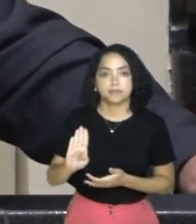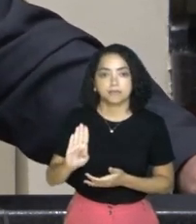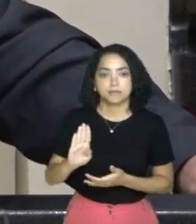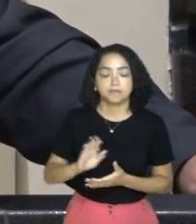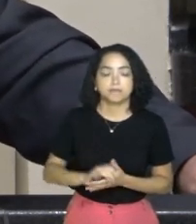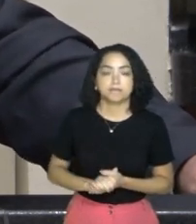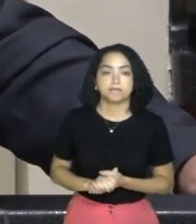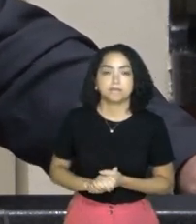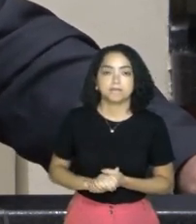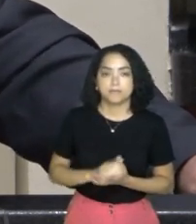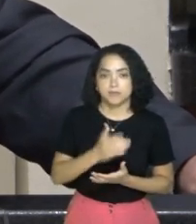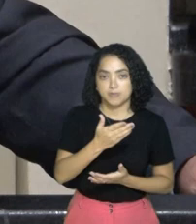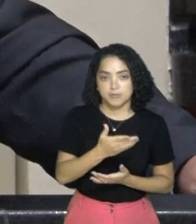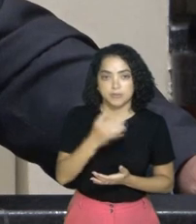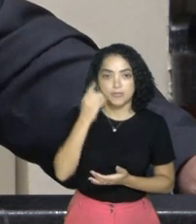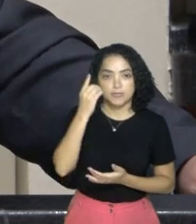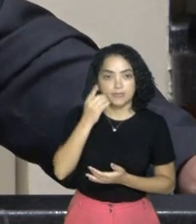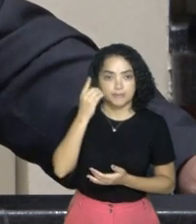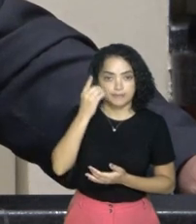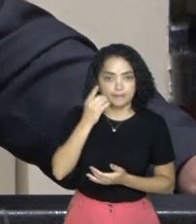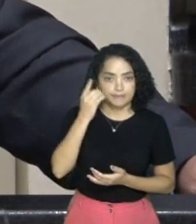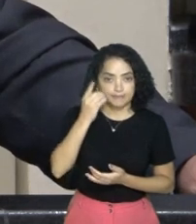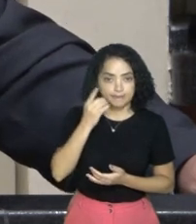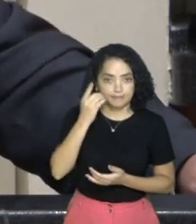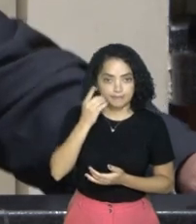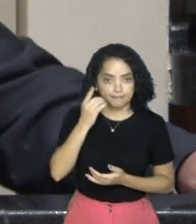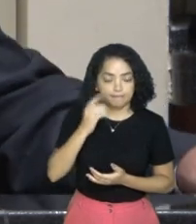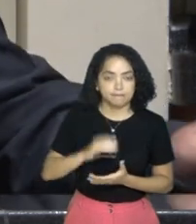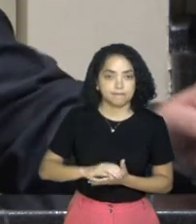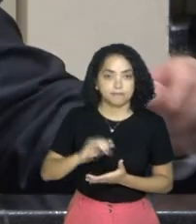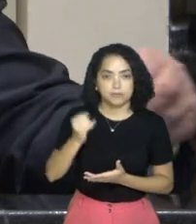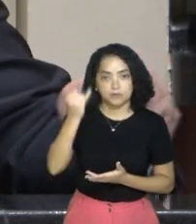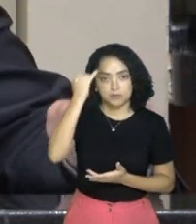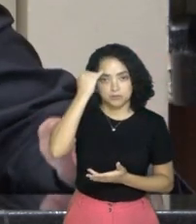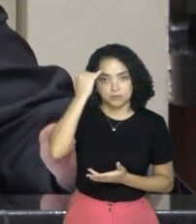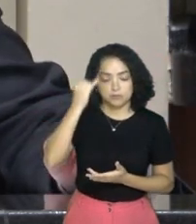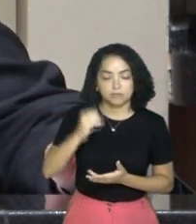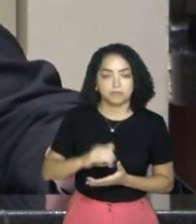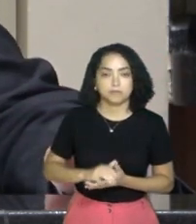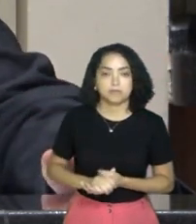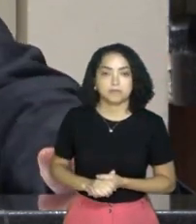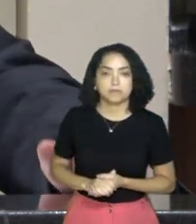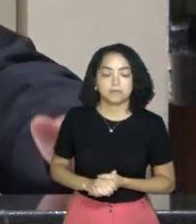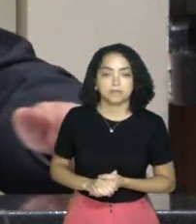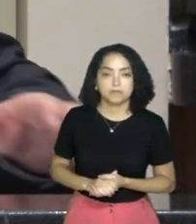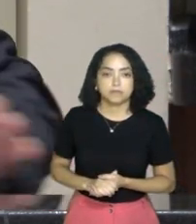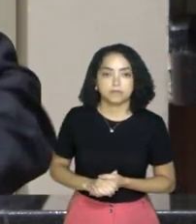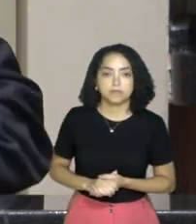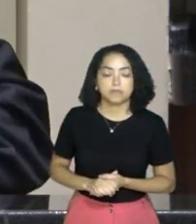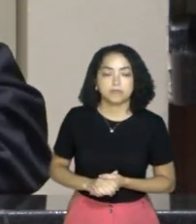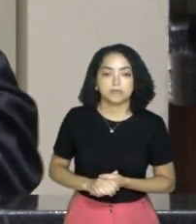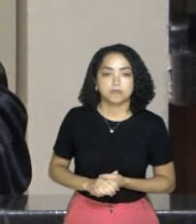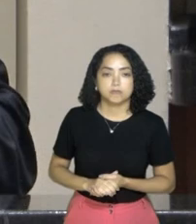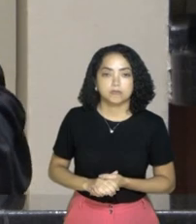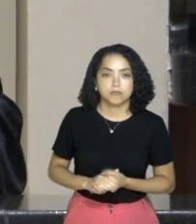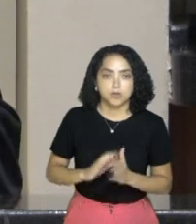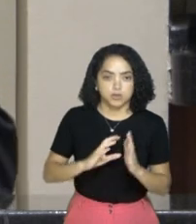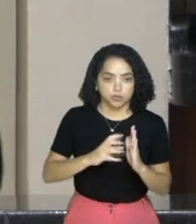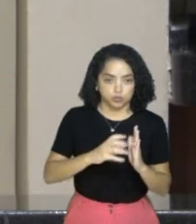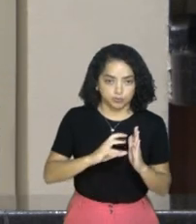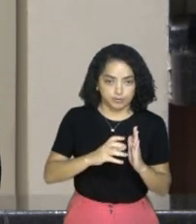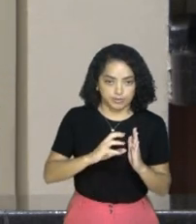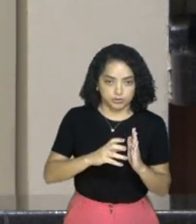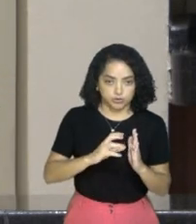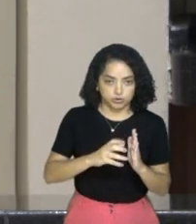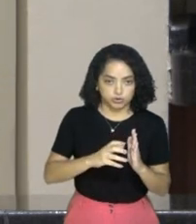Deputado Jair Mioto vossa excelência que falará em nome do bloco